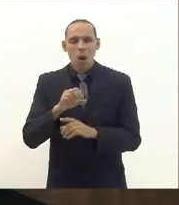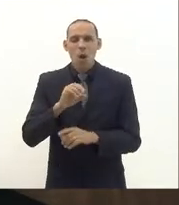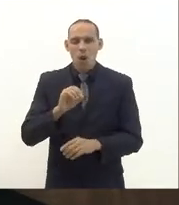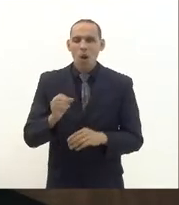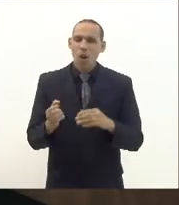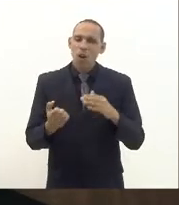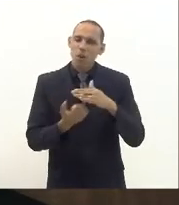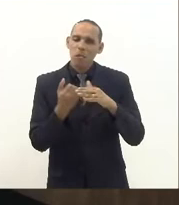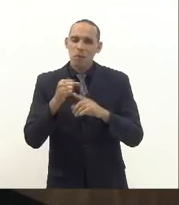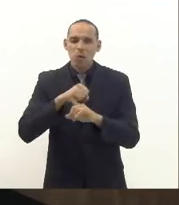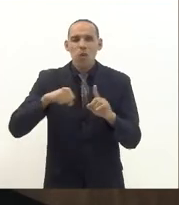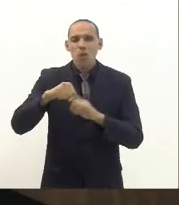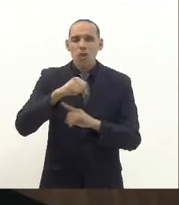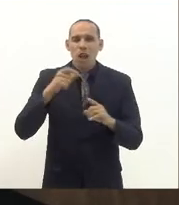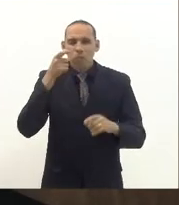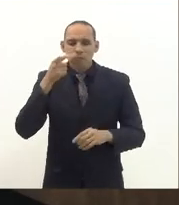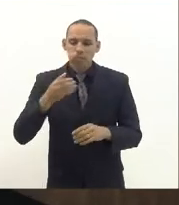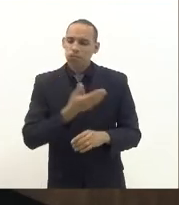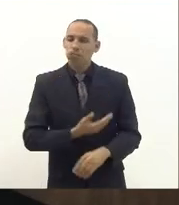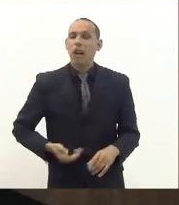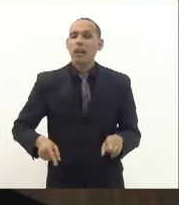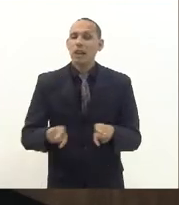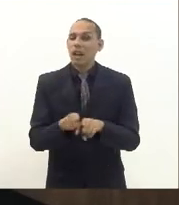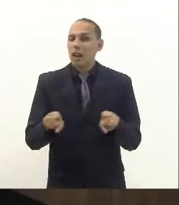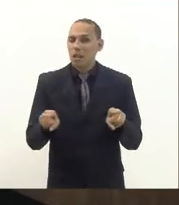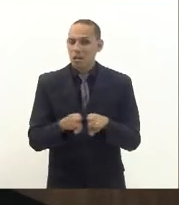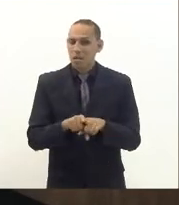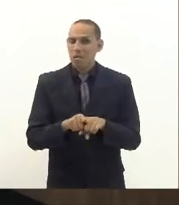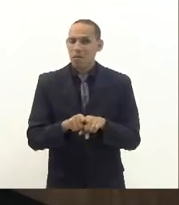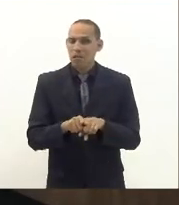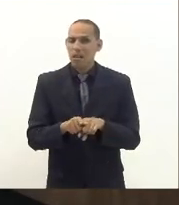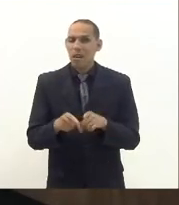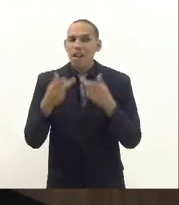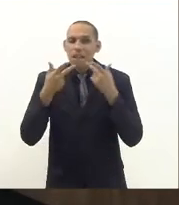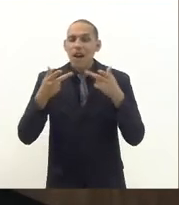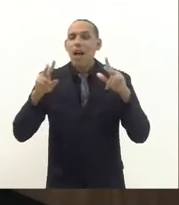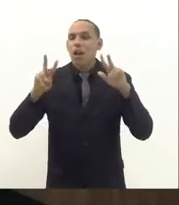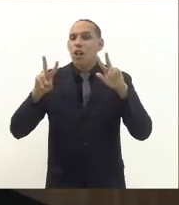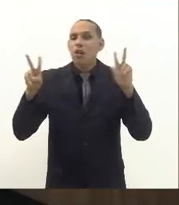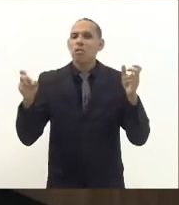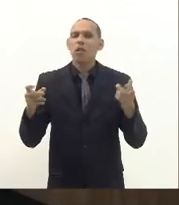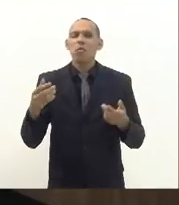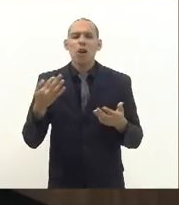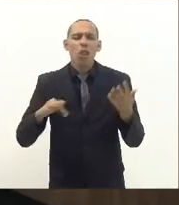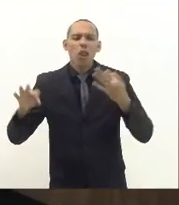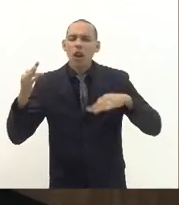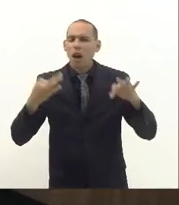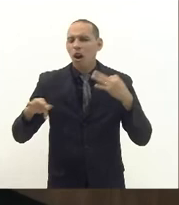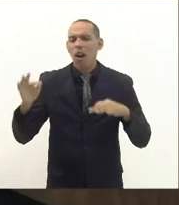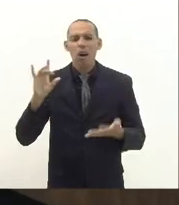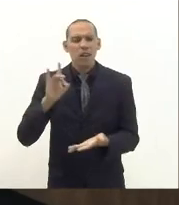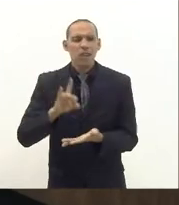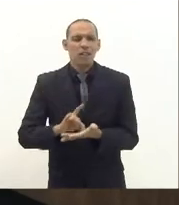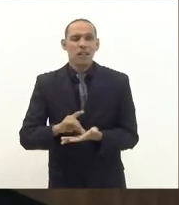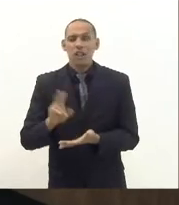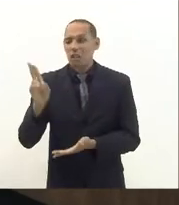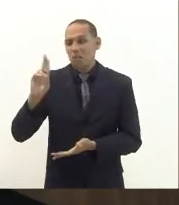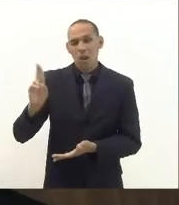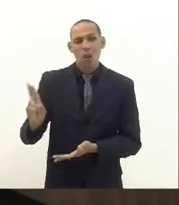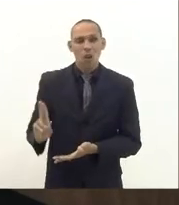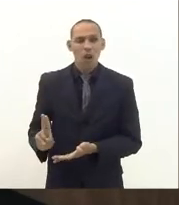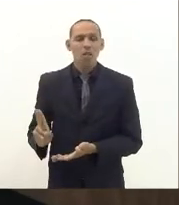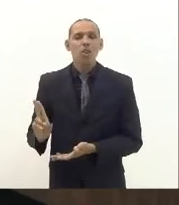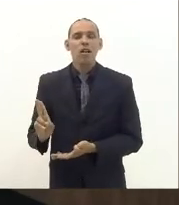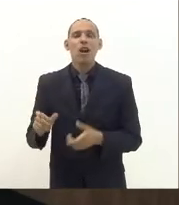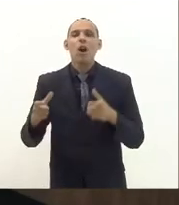mas ainda fala de uma realidade extremamente dolorosa falamos de nomes consagrados no